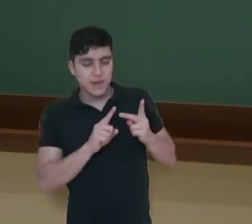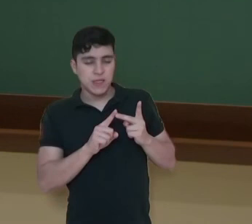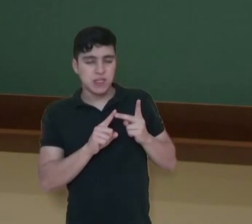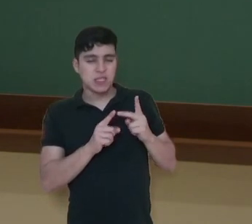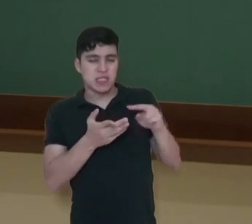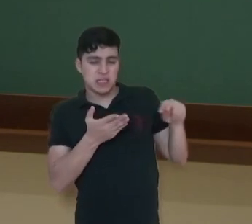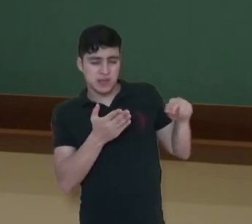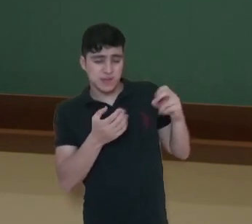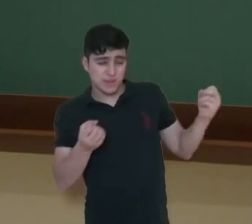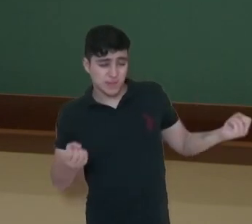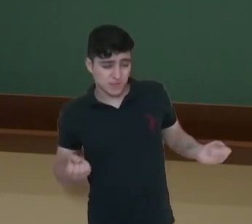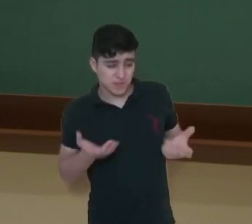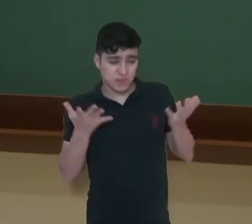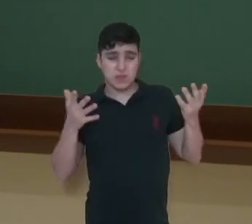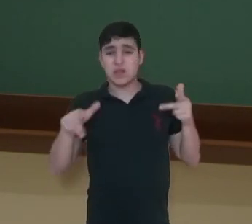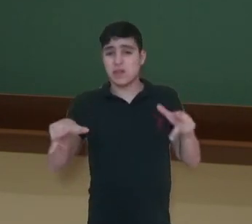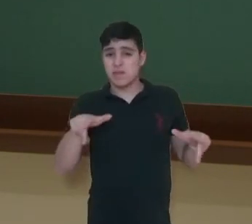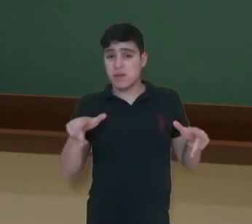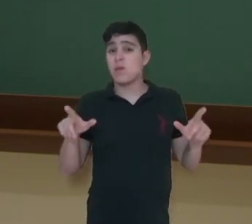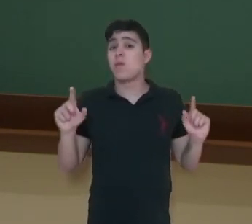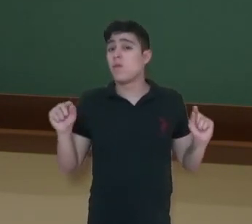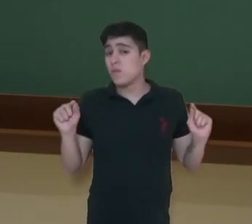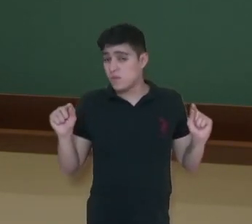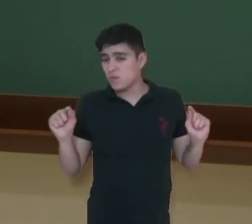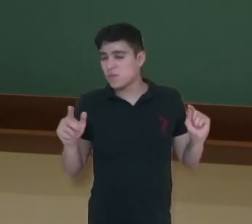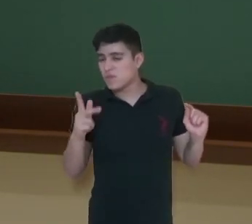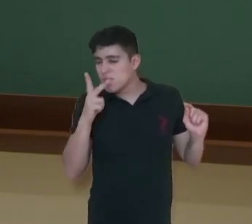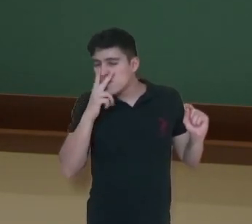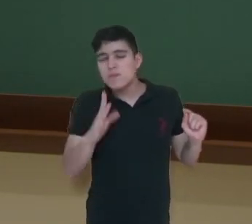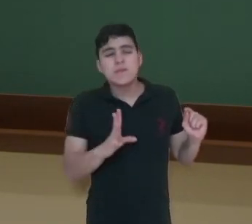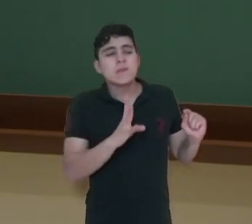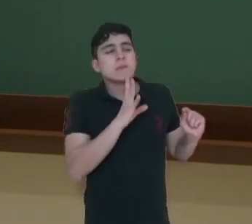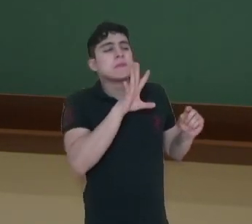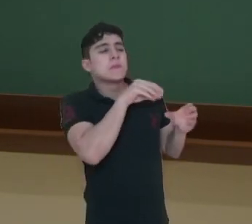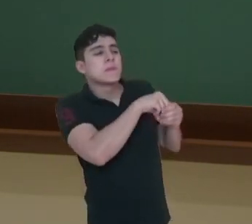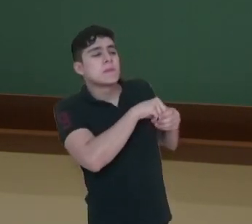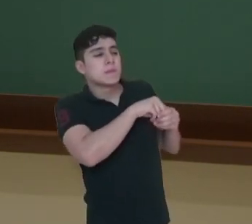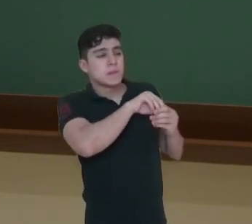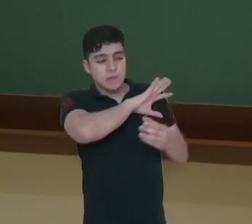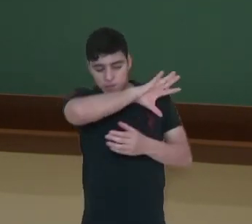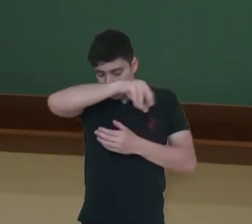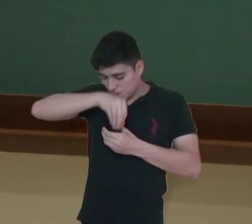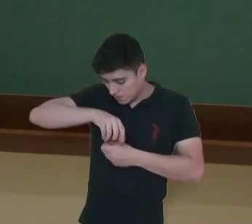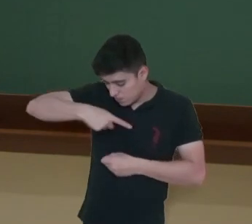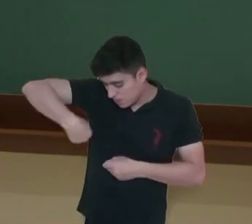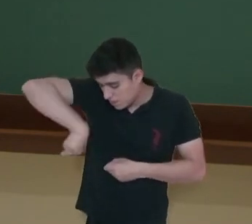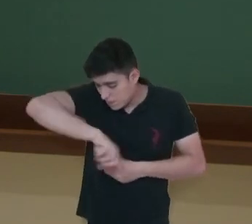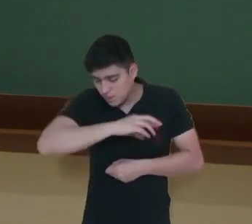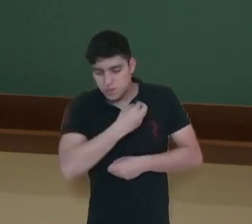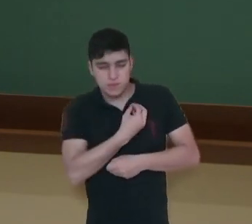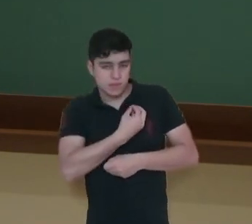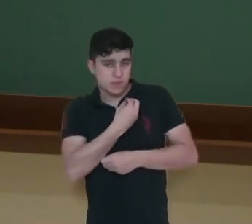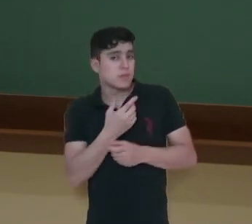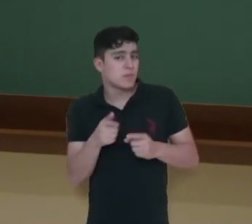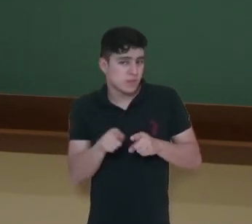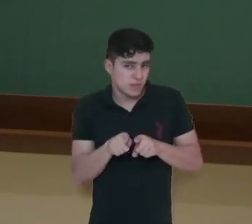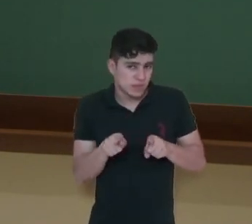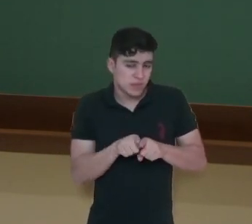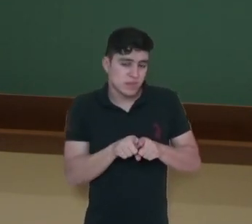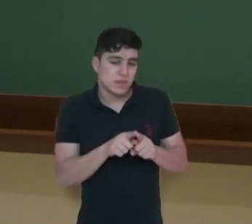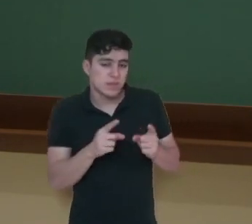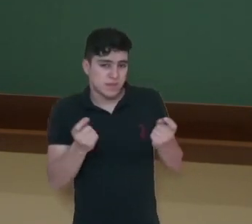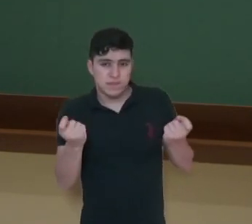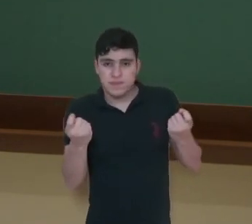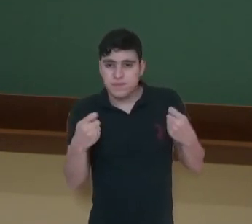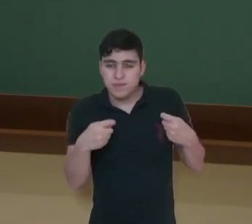toda essa manifestação do hip hop, a gente começa a conhecer aquilo que está acontecendo lá dentro para fazer parte do nosso viver. E como a gente tem que parar